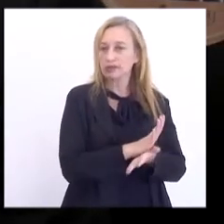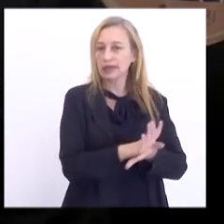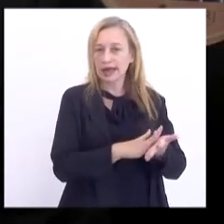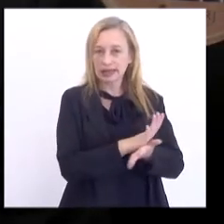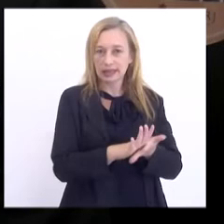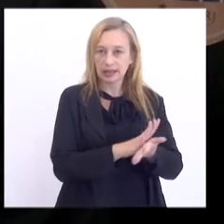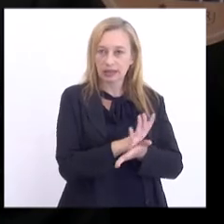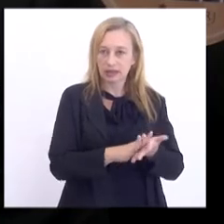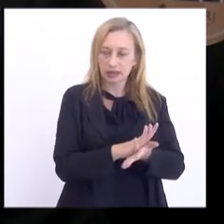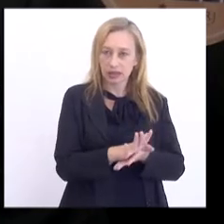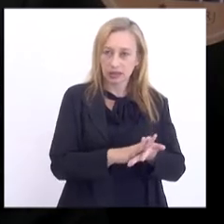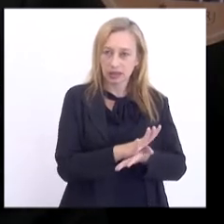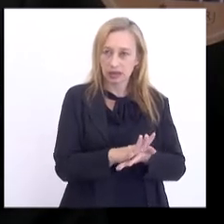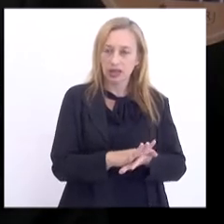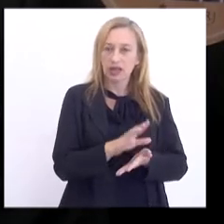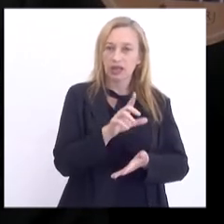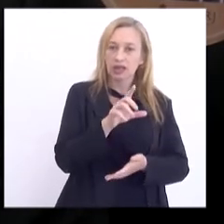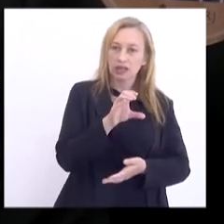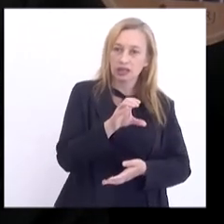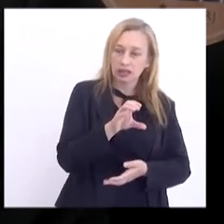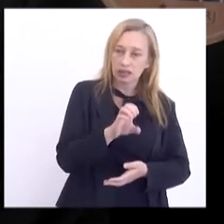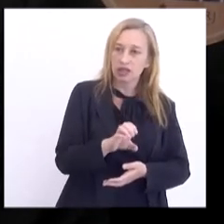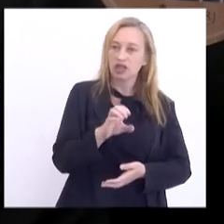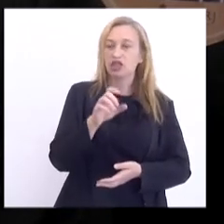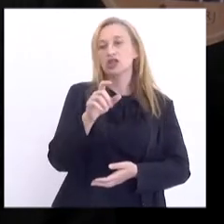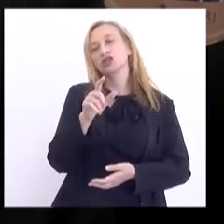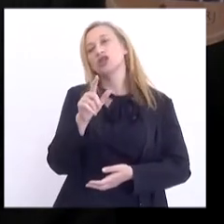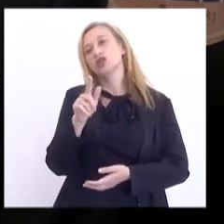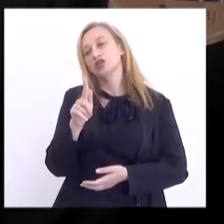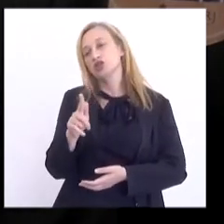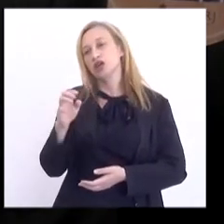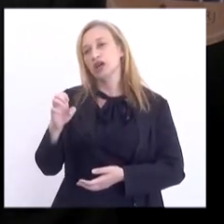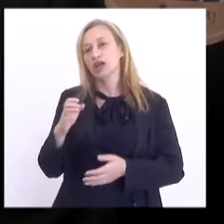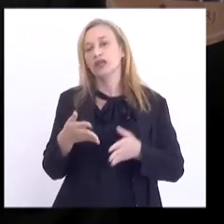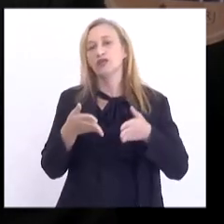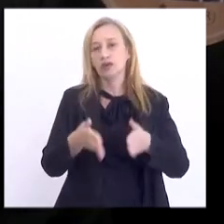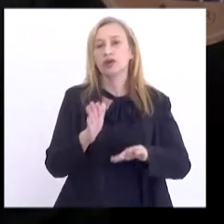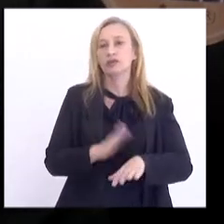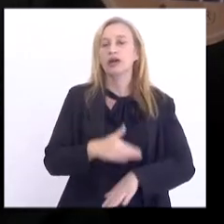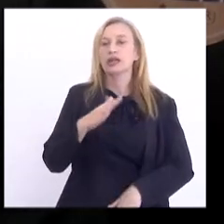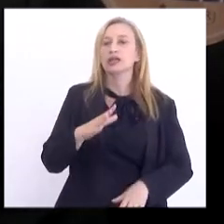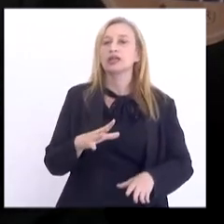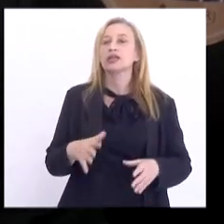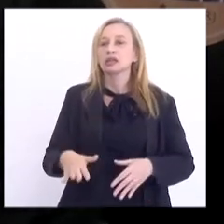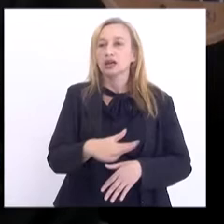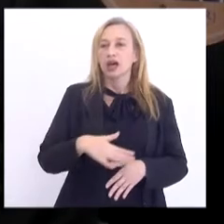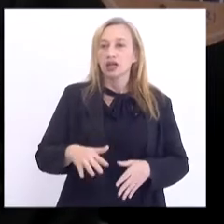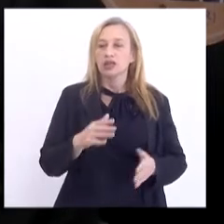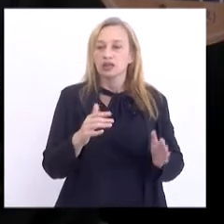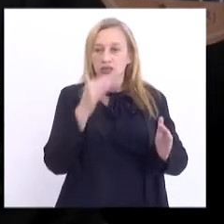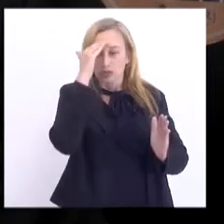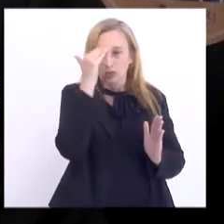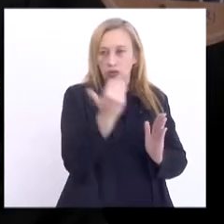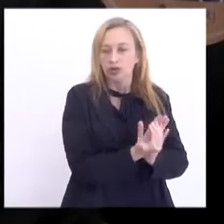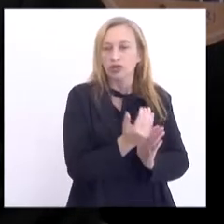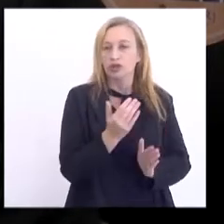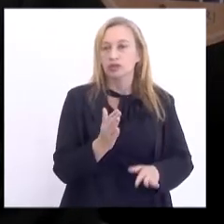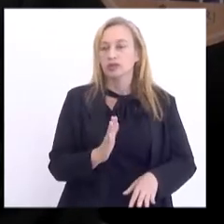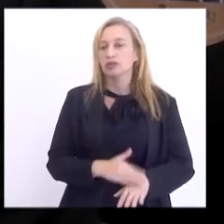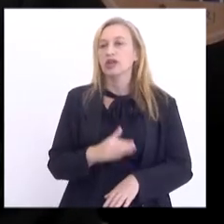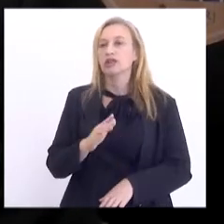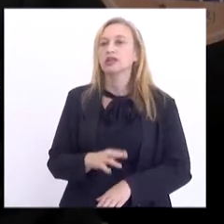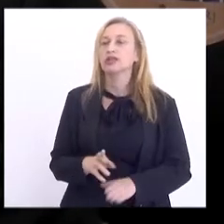da Auditoria da CG que a gente tá focando mais na área de execução devido ao montante mas